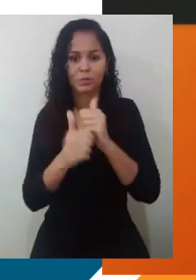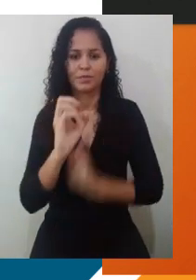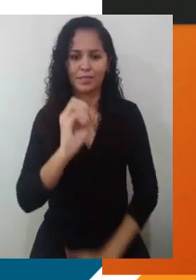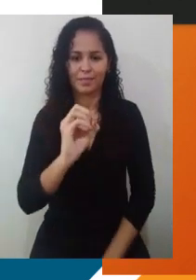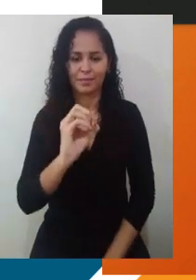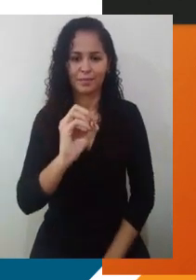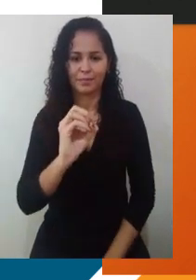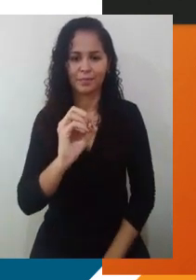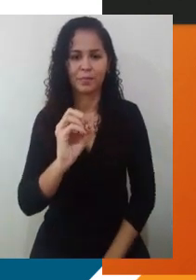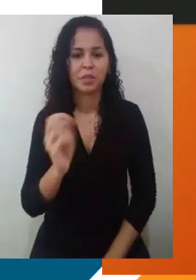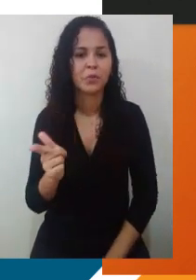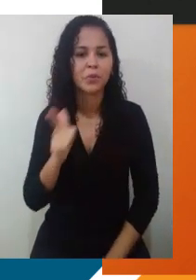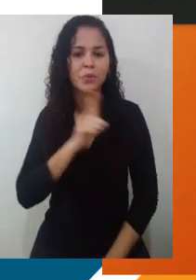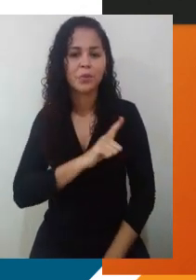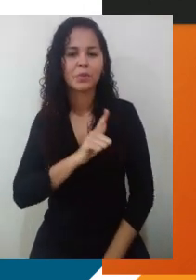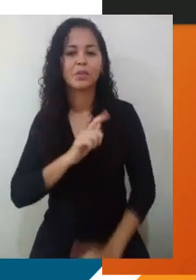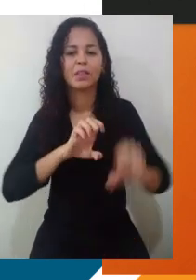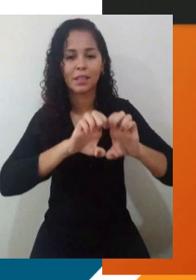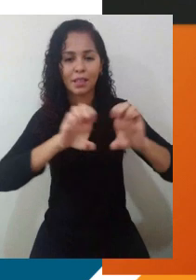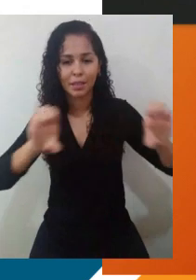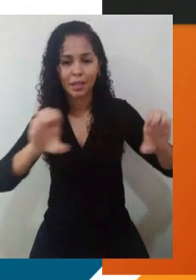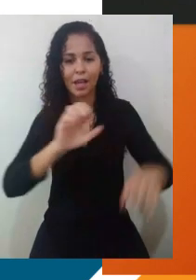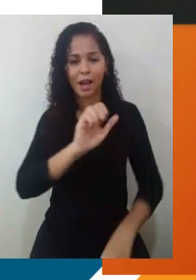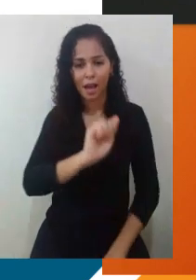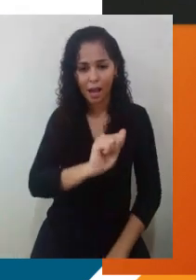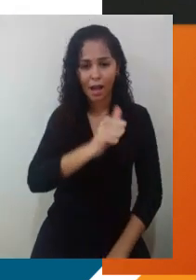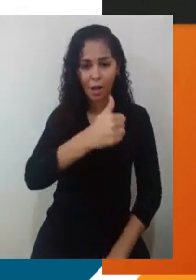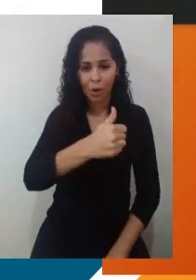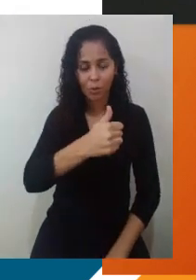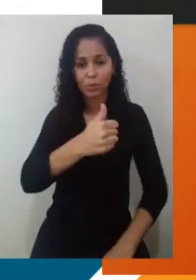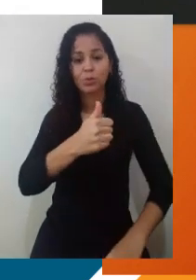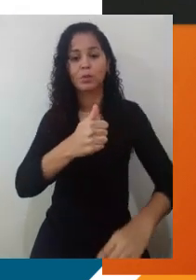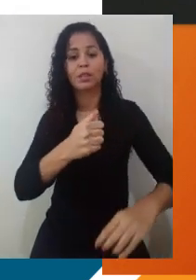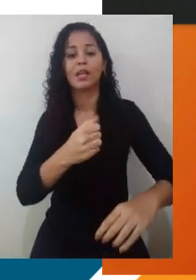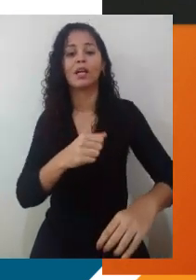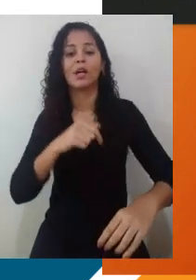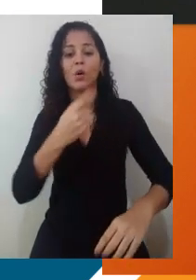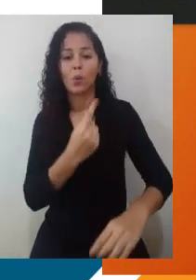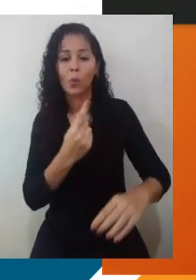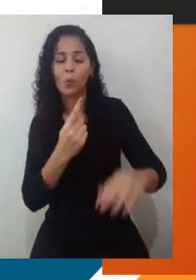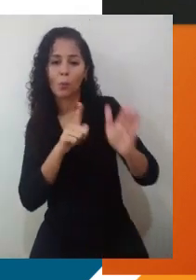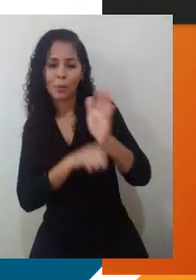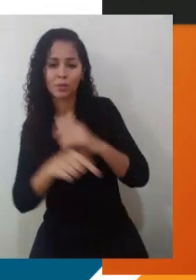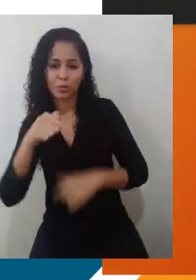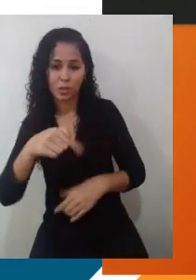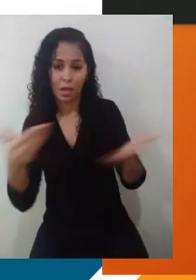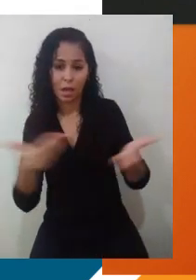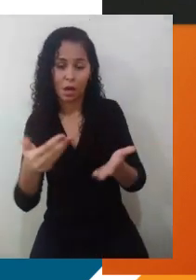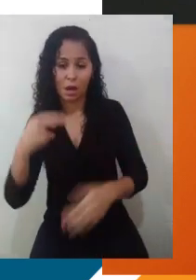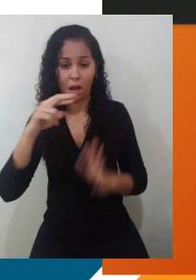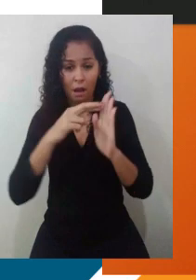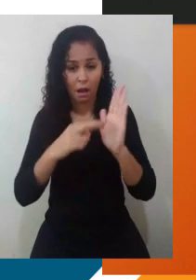isso vai te levar à expressão A1 sobre 1 menos Q. Vamos aplicar então essa nova regra, que calcula o limite